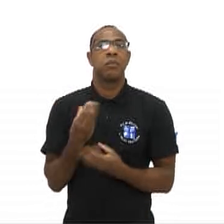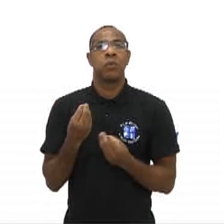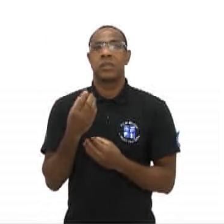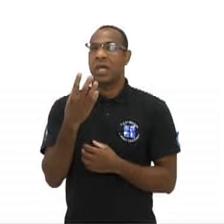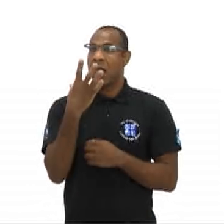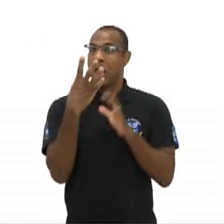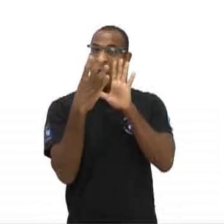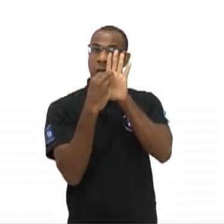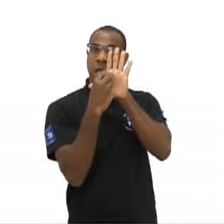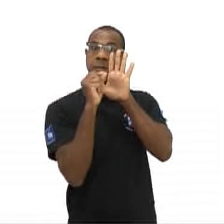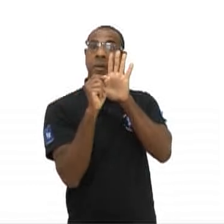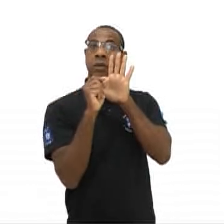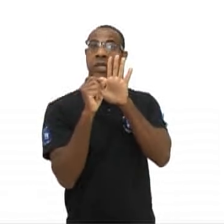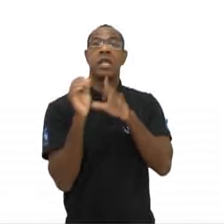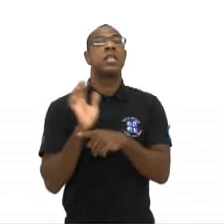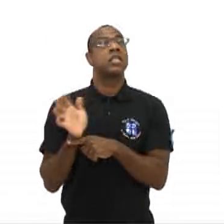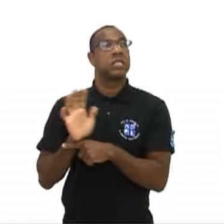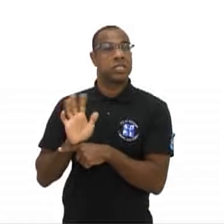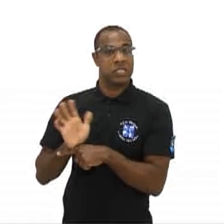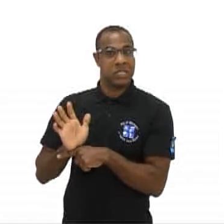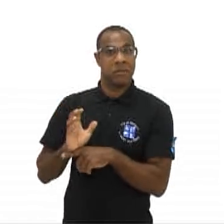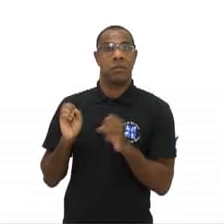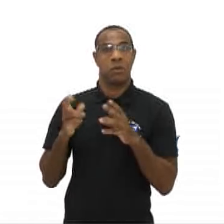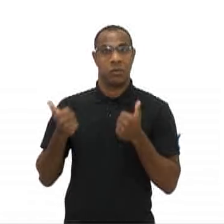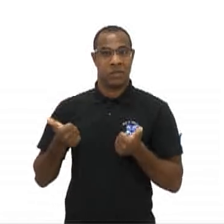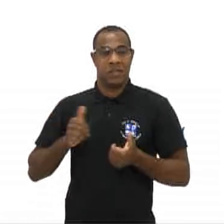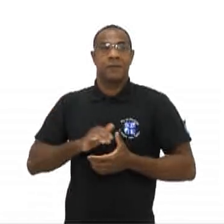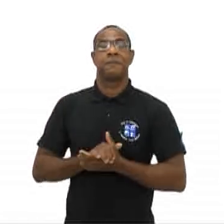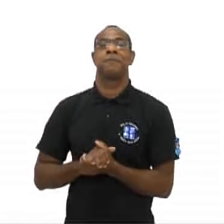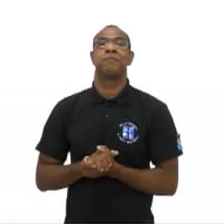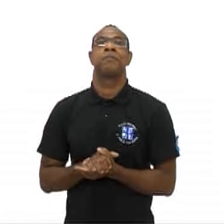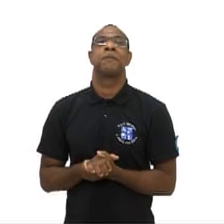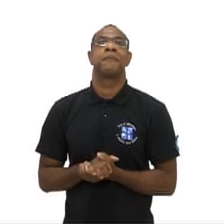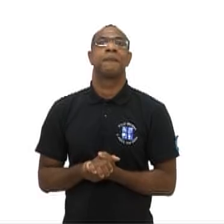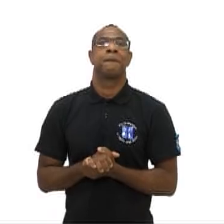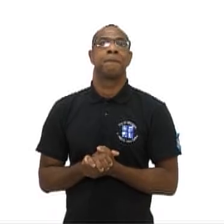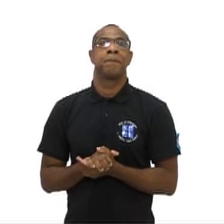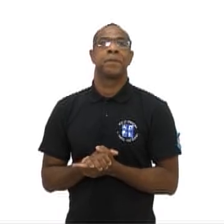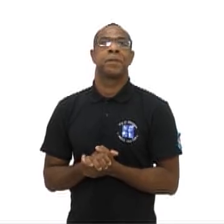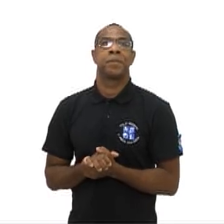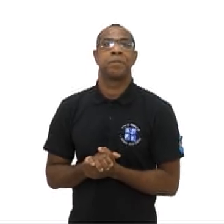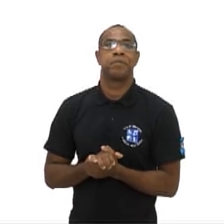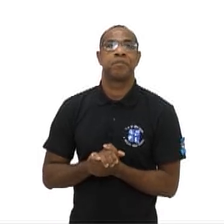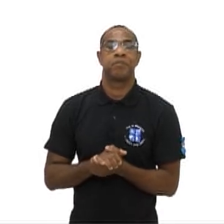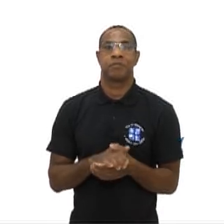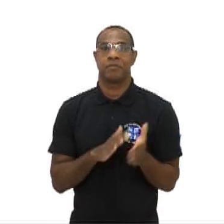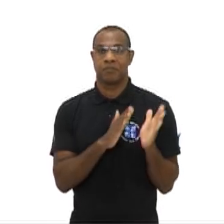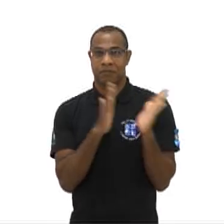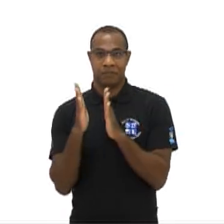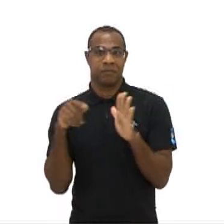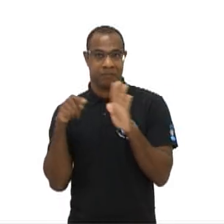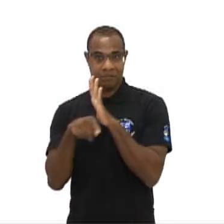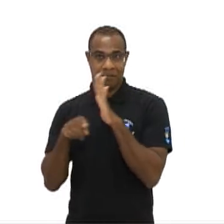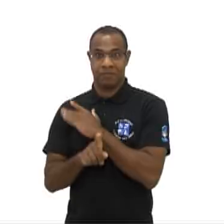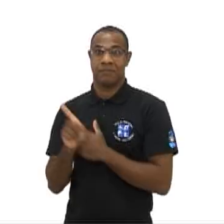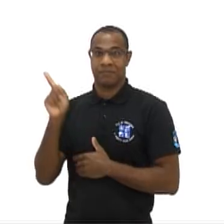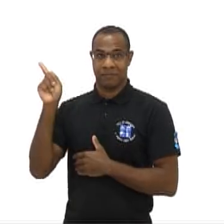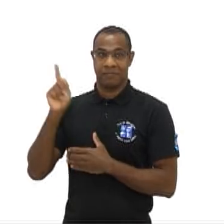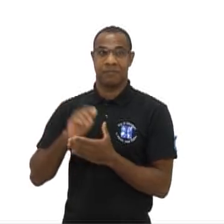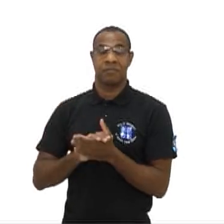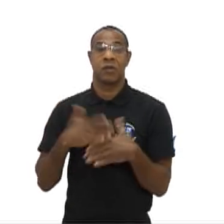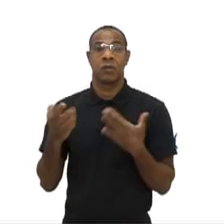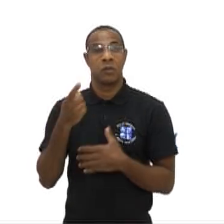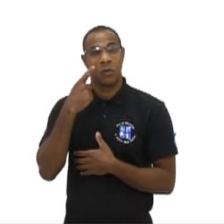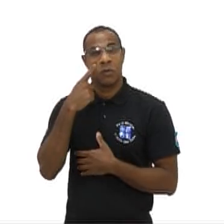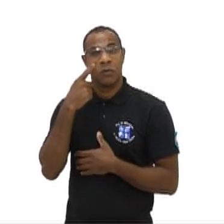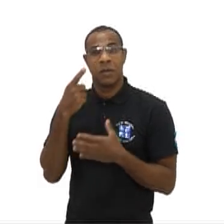gente consegue estar projetando dentro desse contexto, ok? Então, vamos ali à nossa próxima tela. Então, vamos a mais um quiz ali, ó. Quando